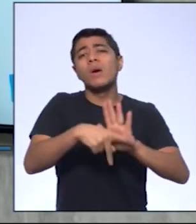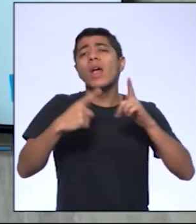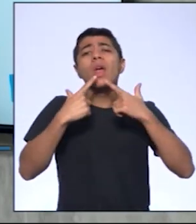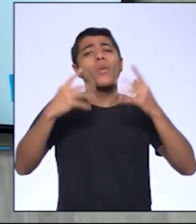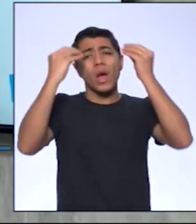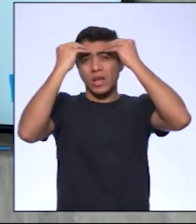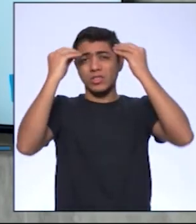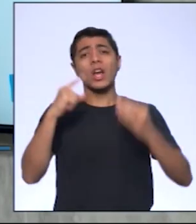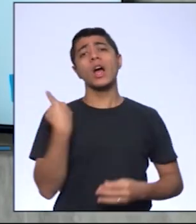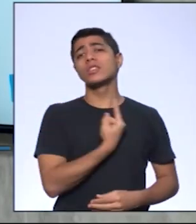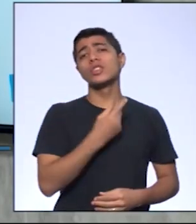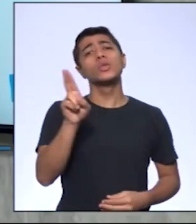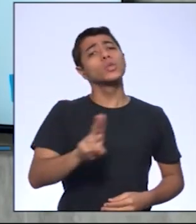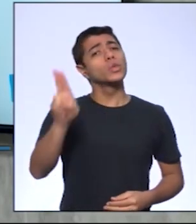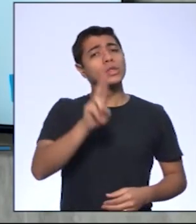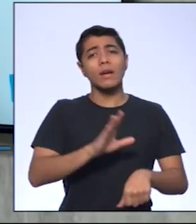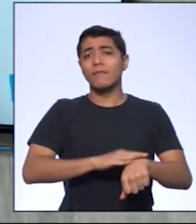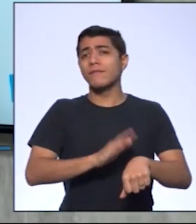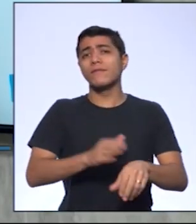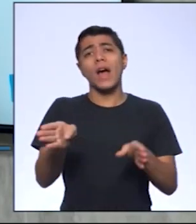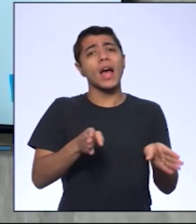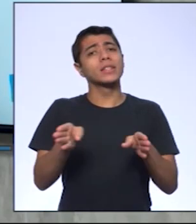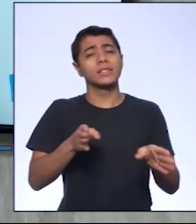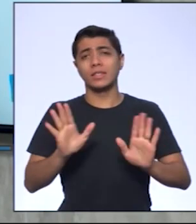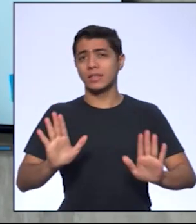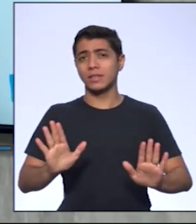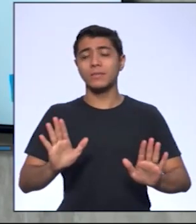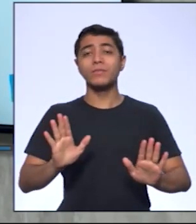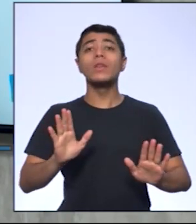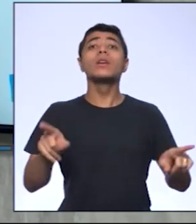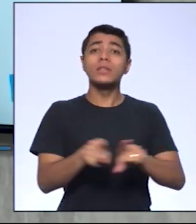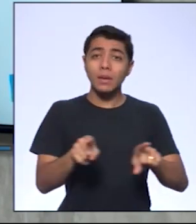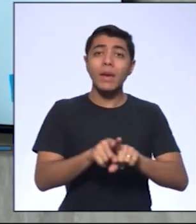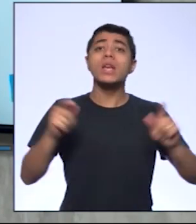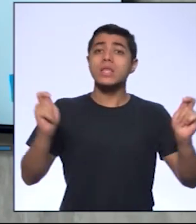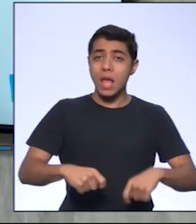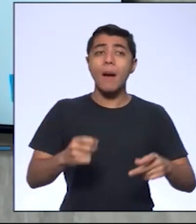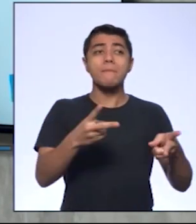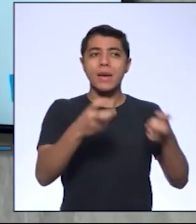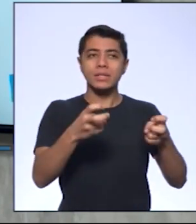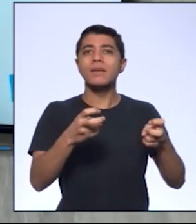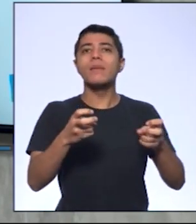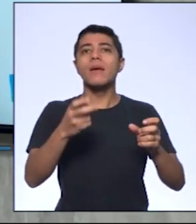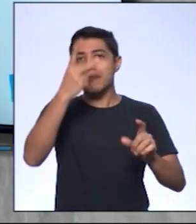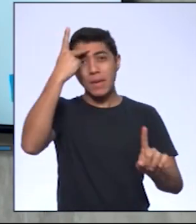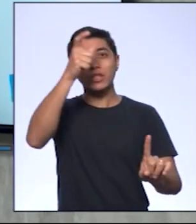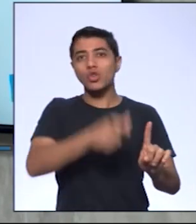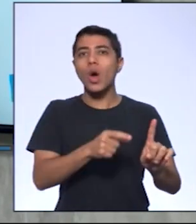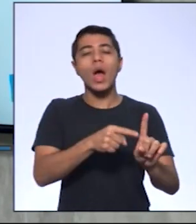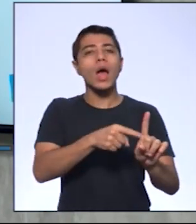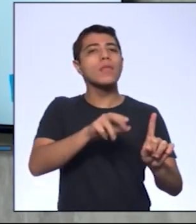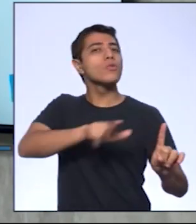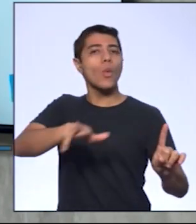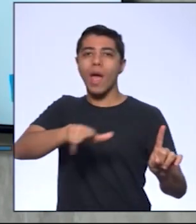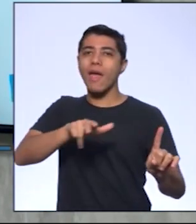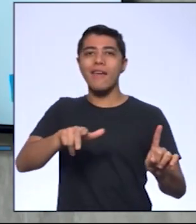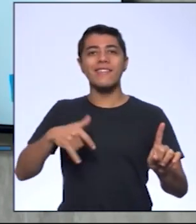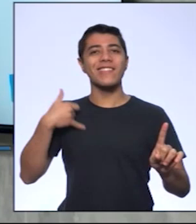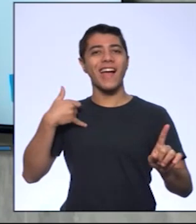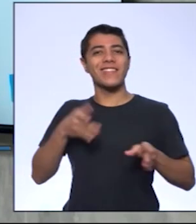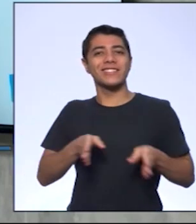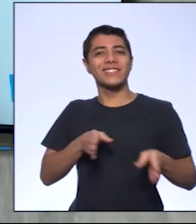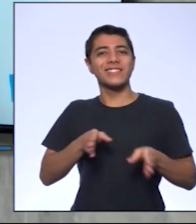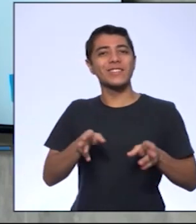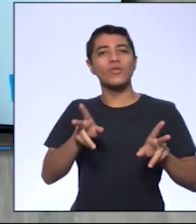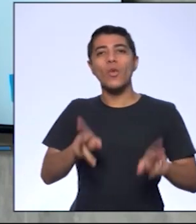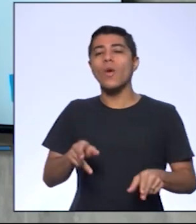estende essa fase um pouco mais, a gente consegue perceber quem não é da mesma geração que a gente por meio das gírias. Pessoas que têm um pouco